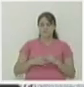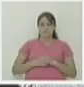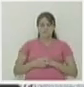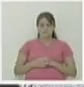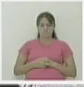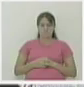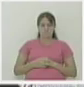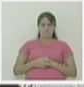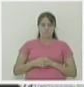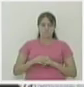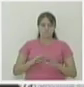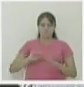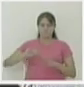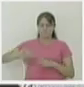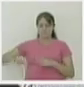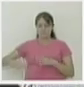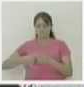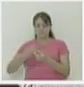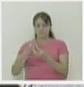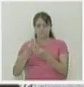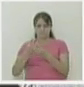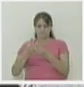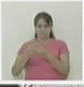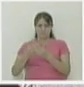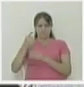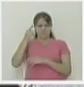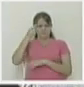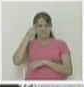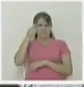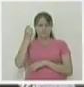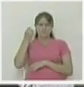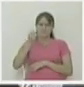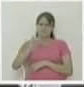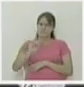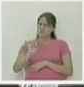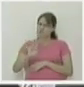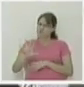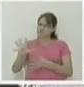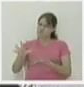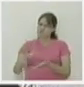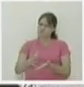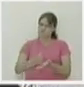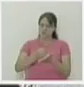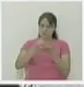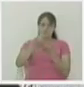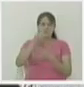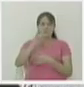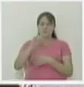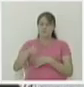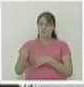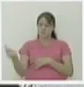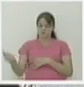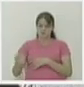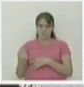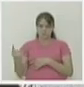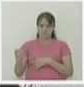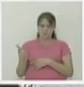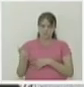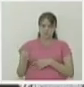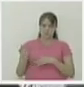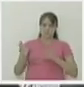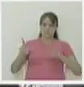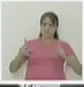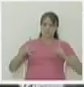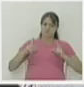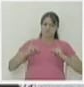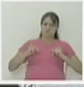Os judeus achavam que seriam salvos pelas coisas que eles faziam,